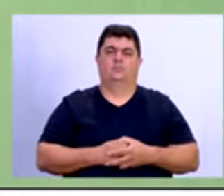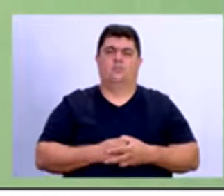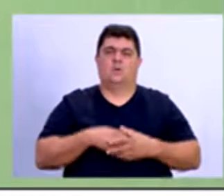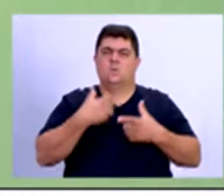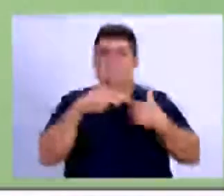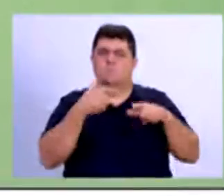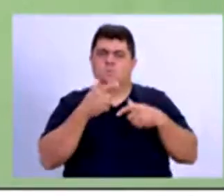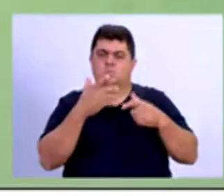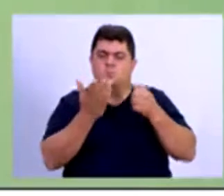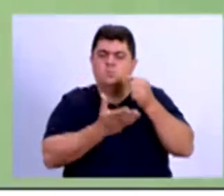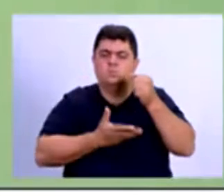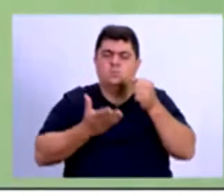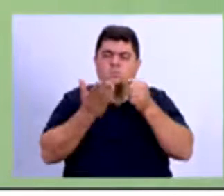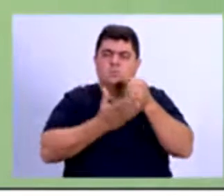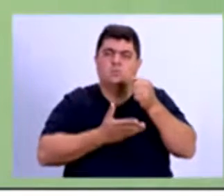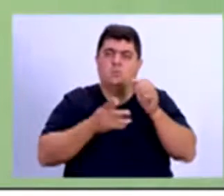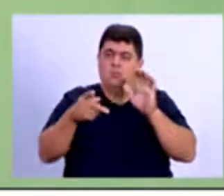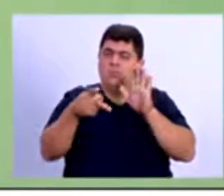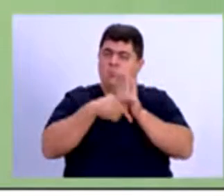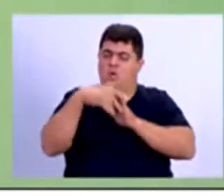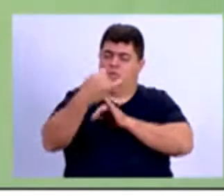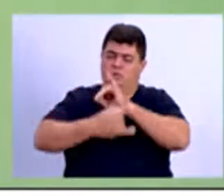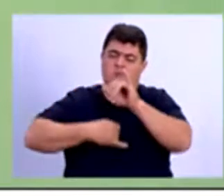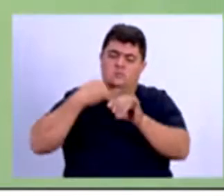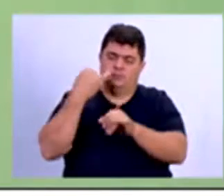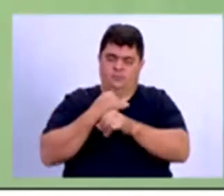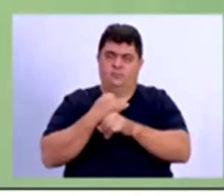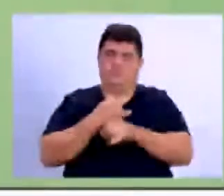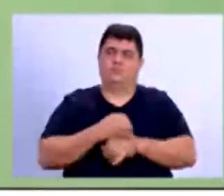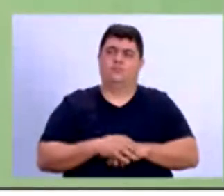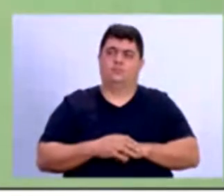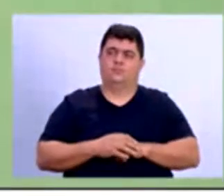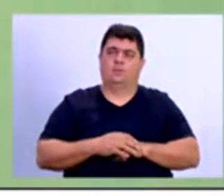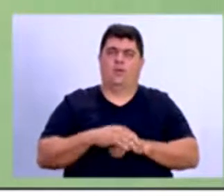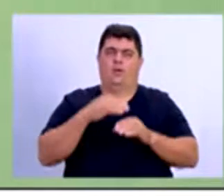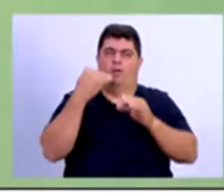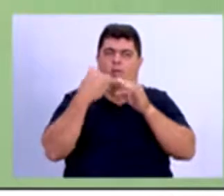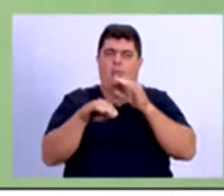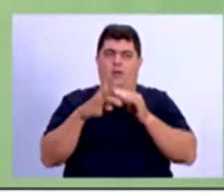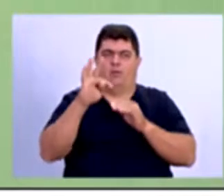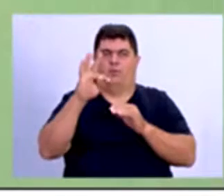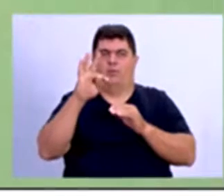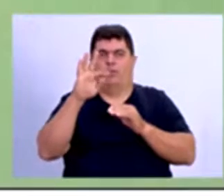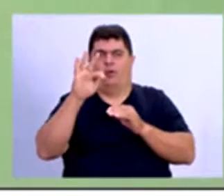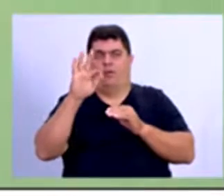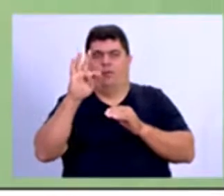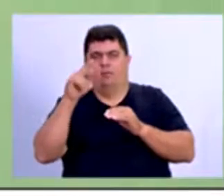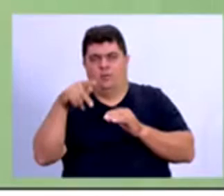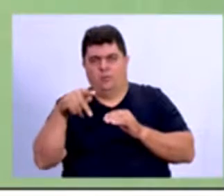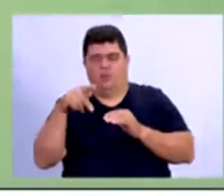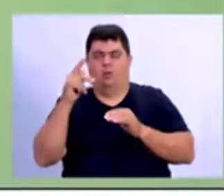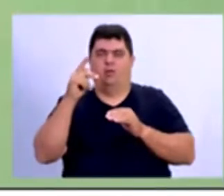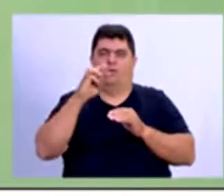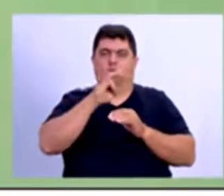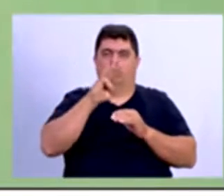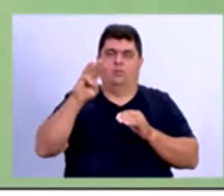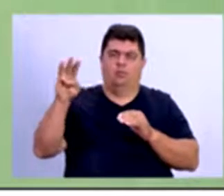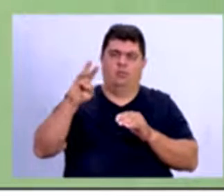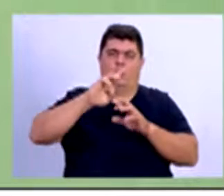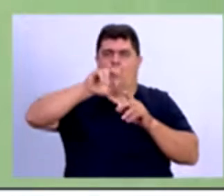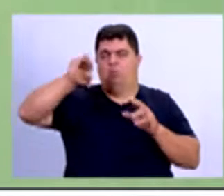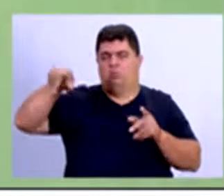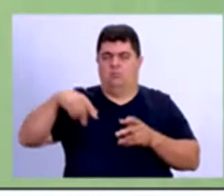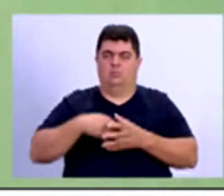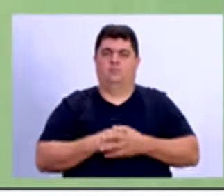serviços básicos da internet como e mail ftp www a